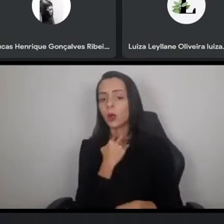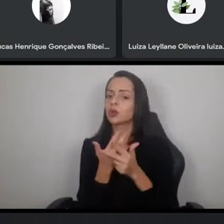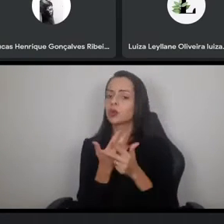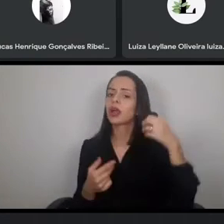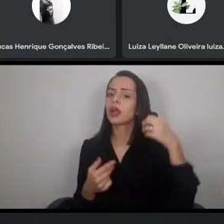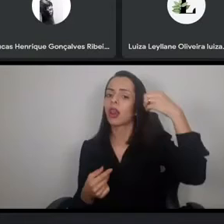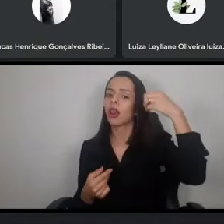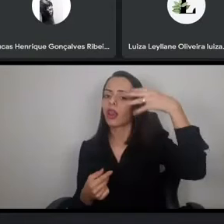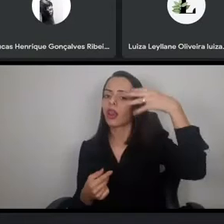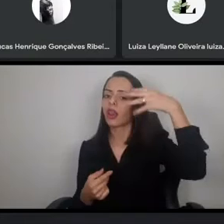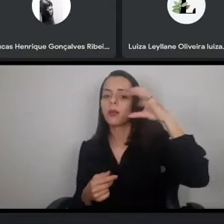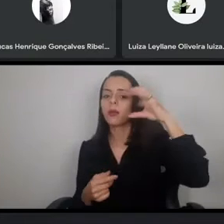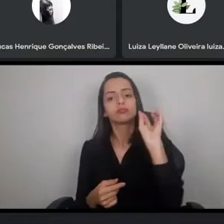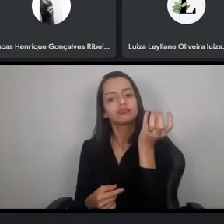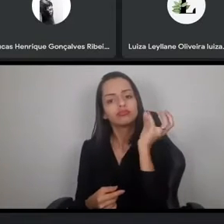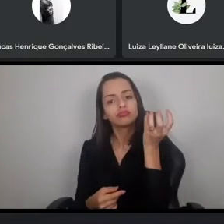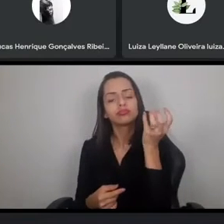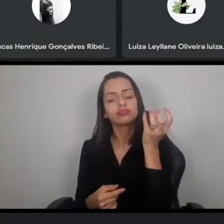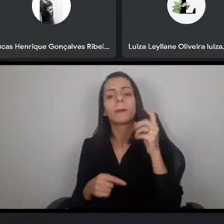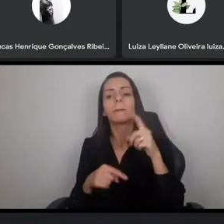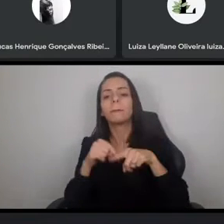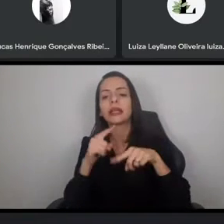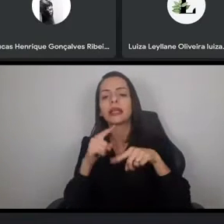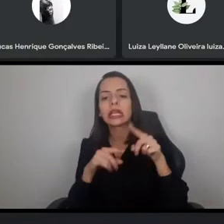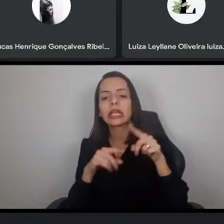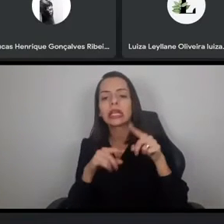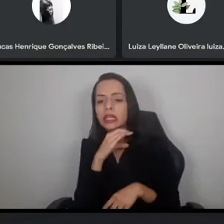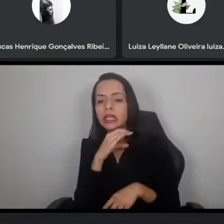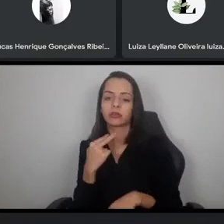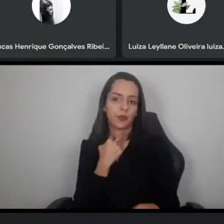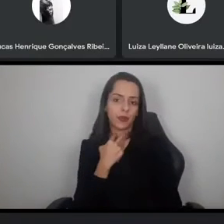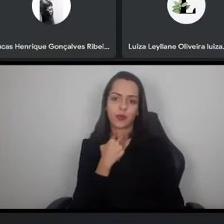desses materiais combustíveis.